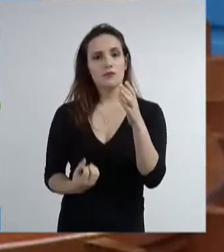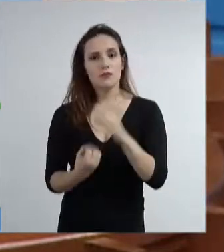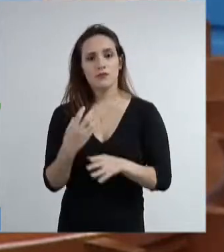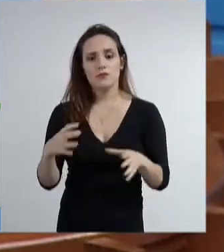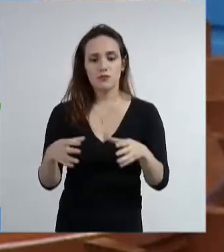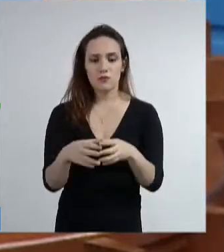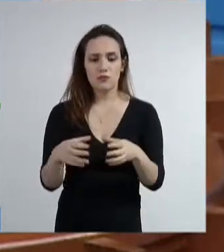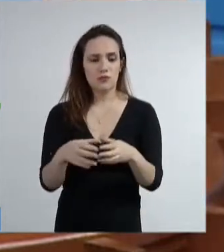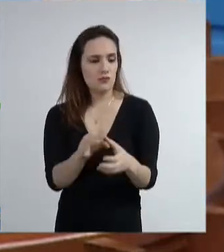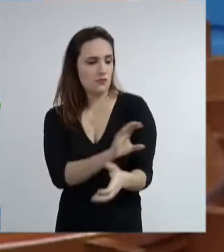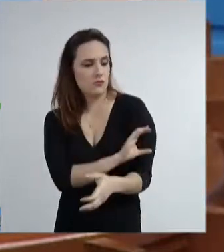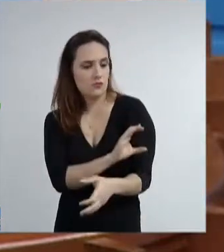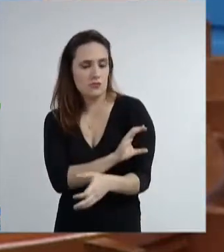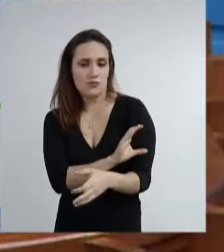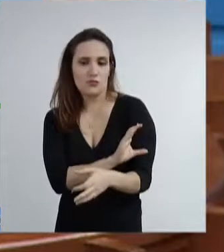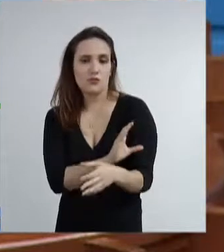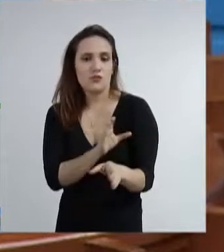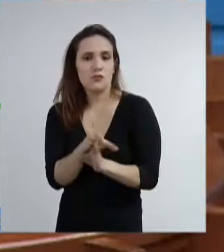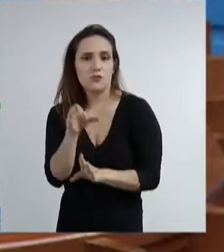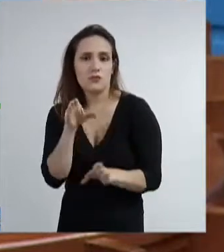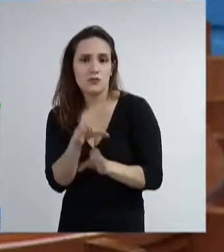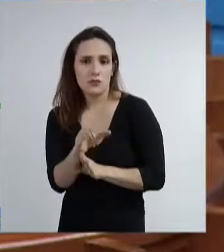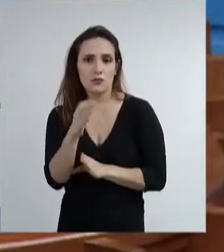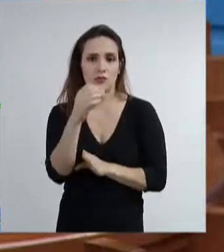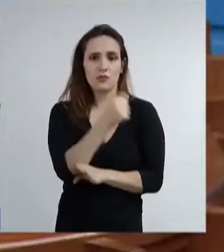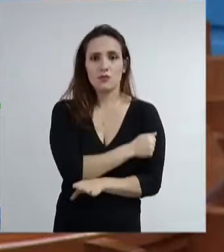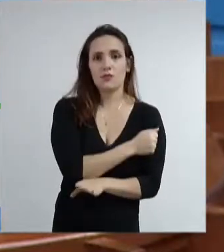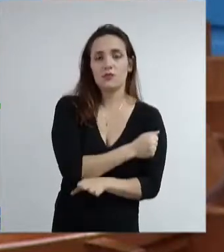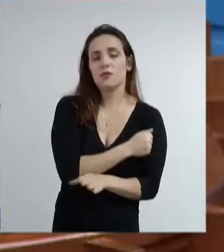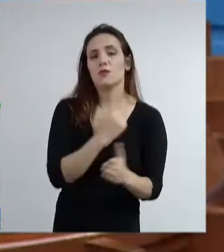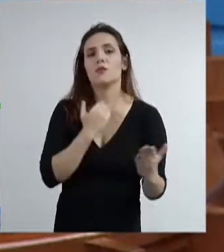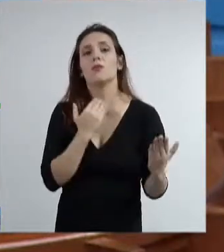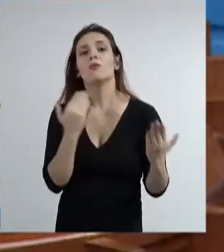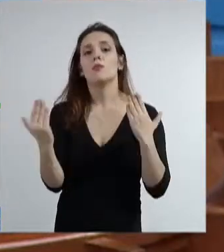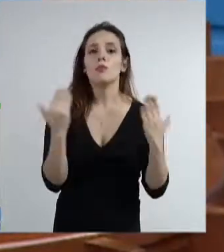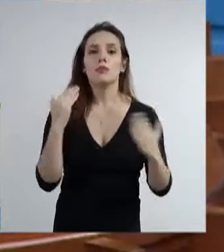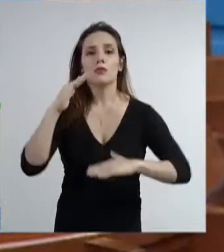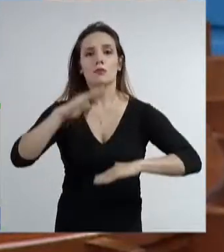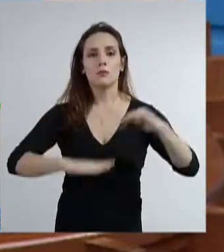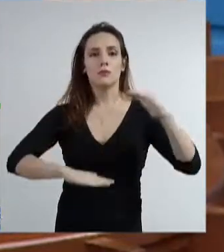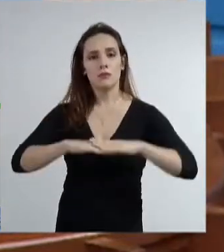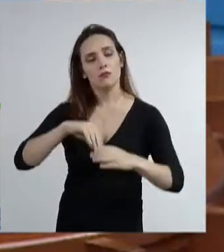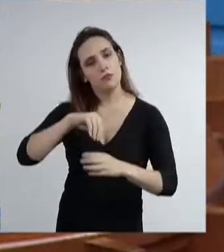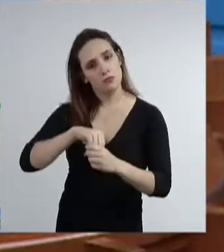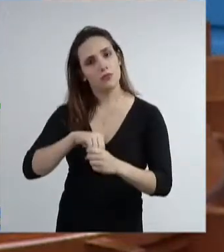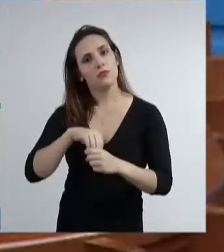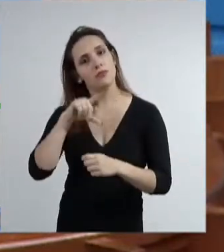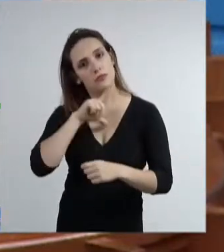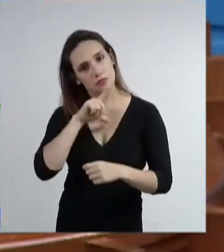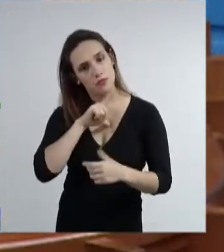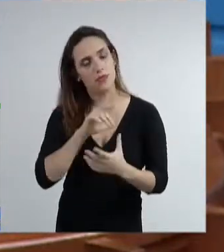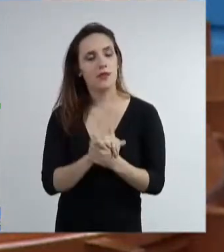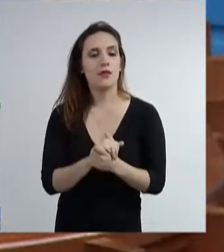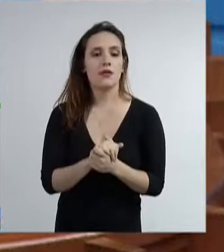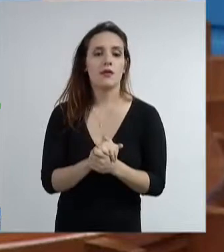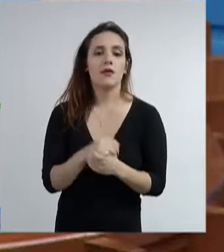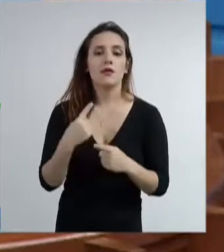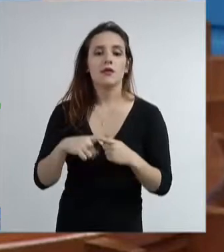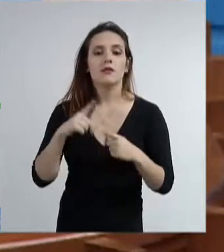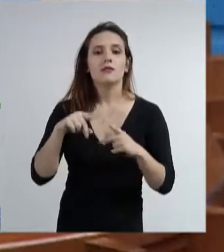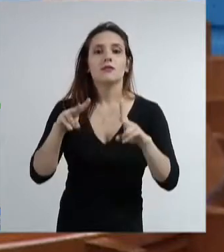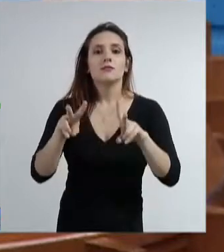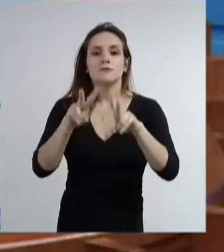uma coordenadoria dentro da Secretaria de Educação que cuide especificamente dessa questão, da questão